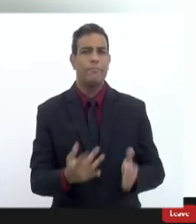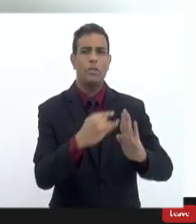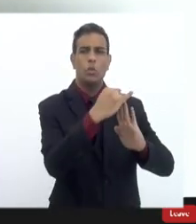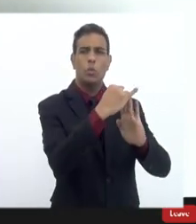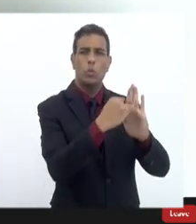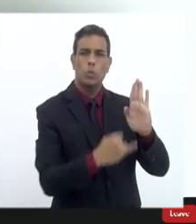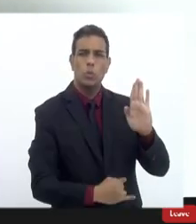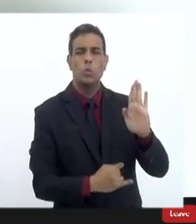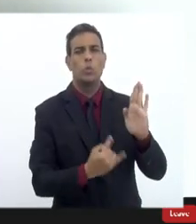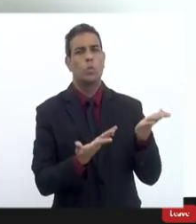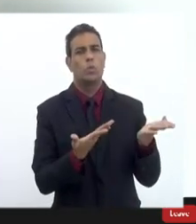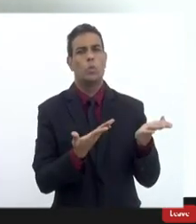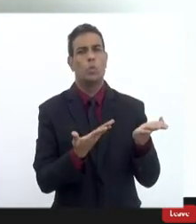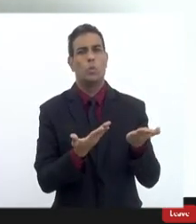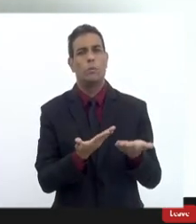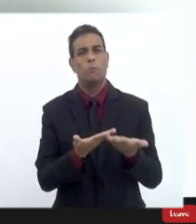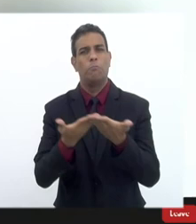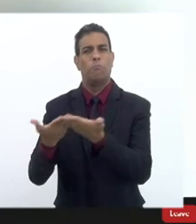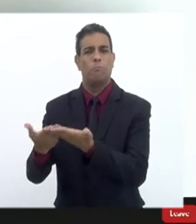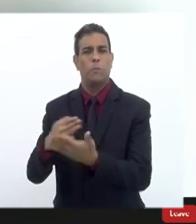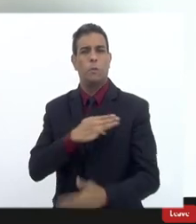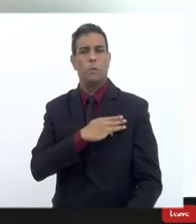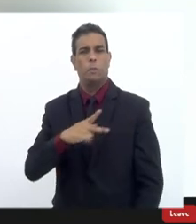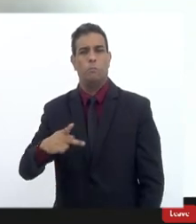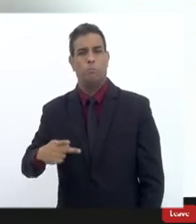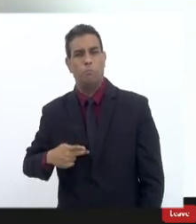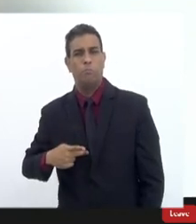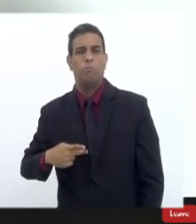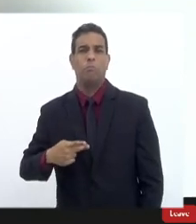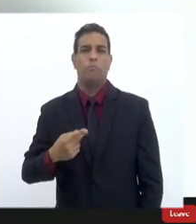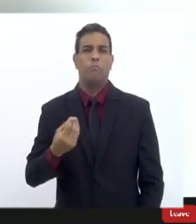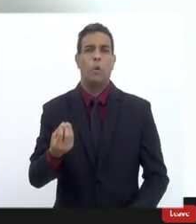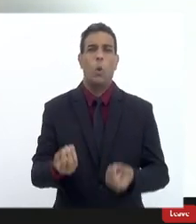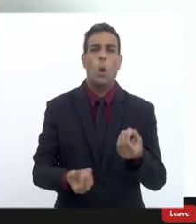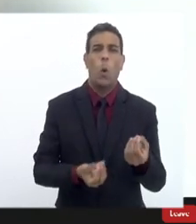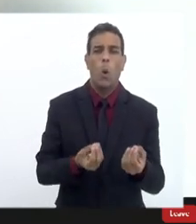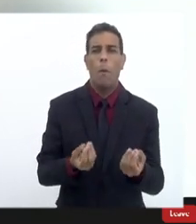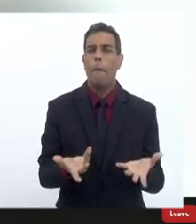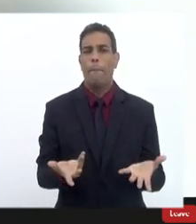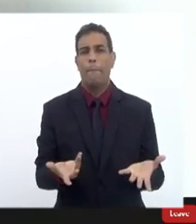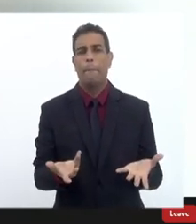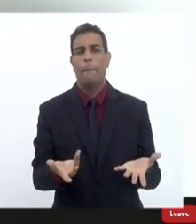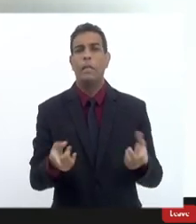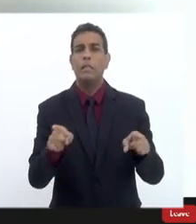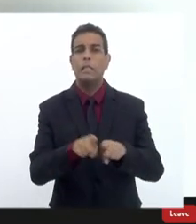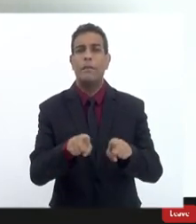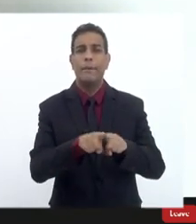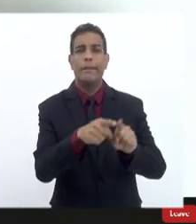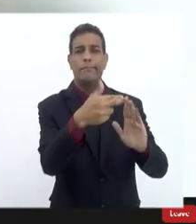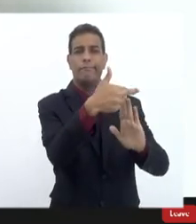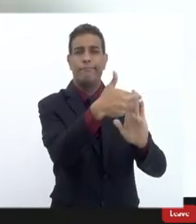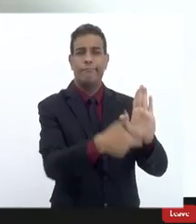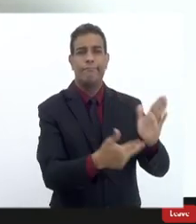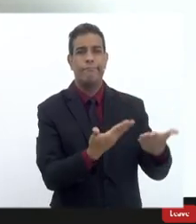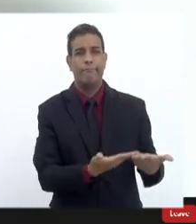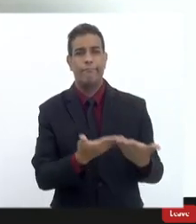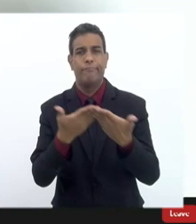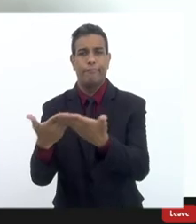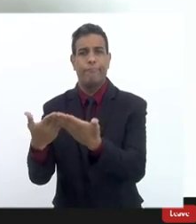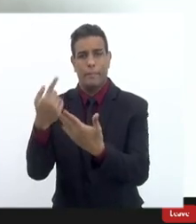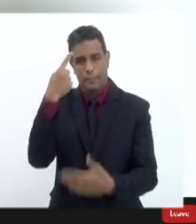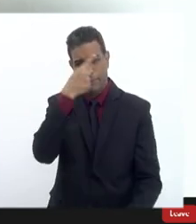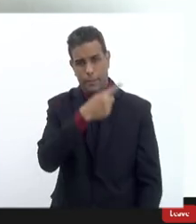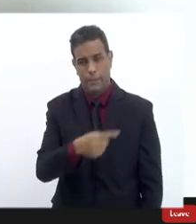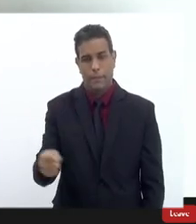forma ela ingresse no Ministério Público, seja através de ouvidorias, seja através dos relatórios que são semanalmente